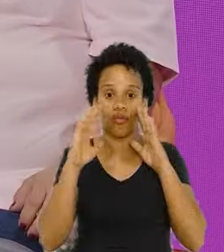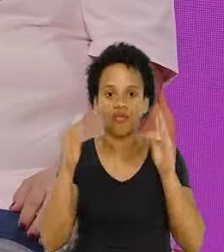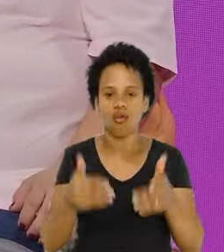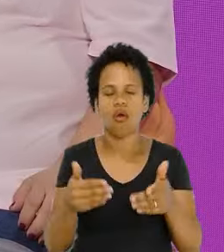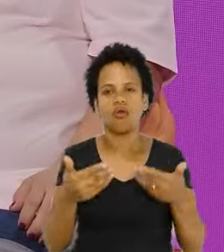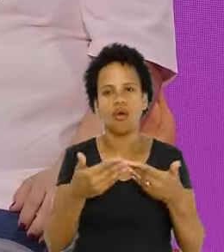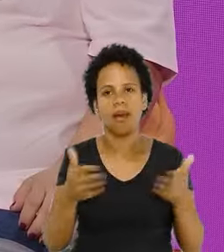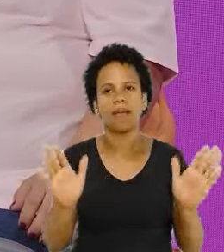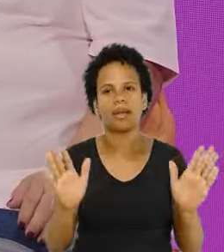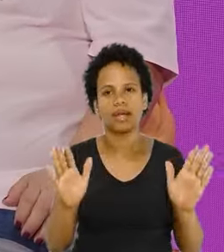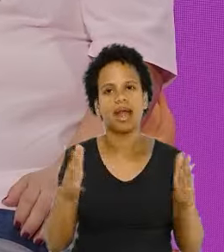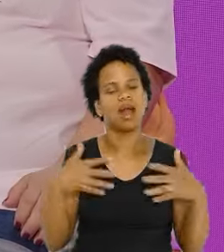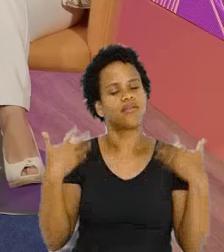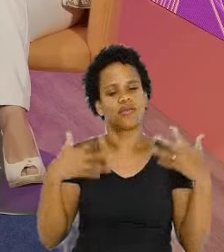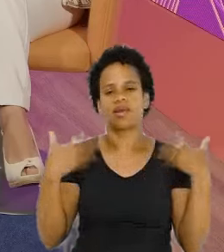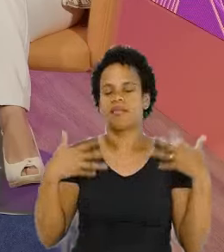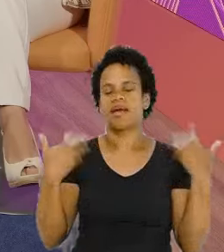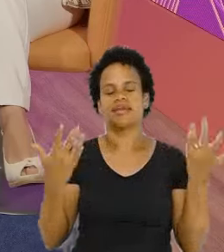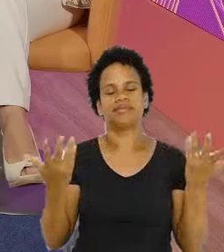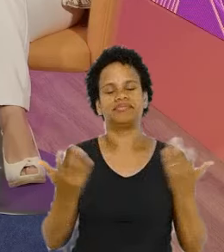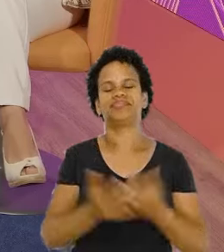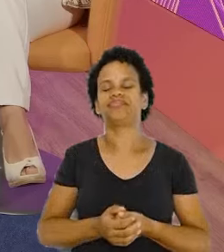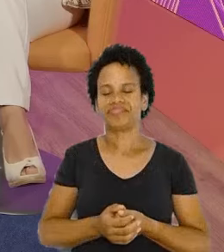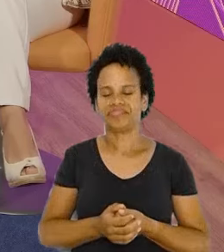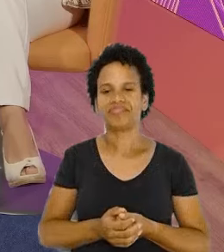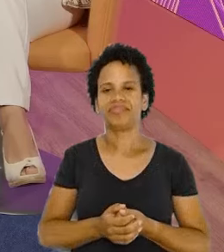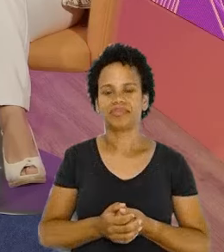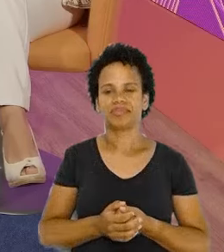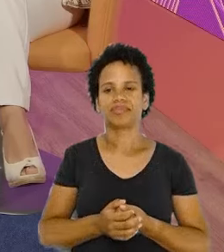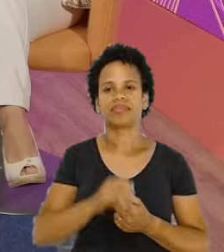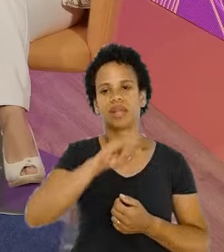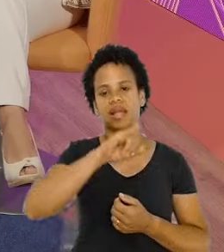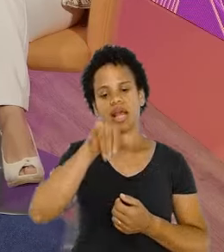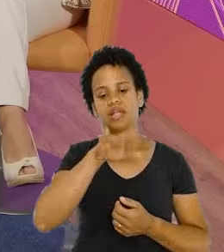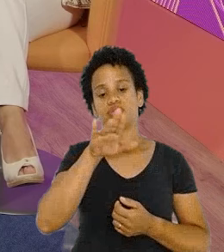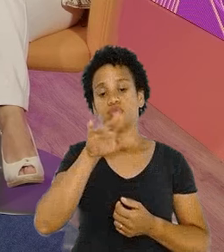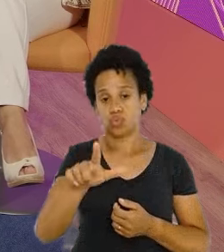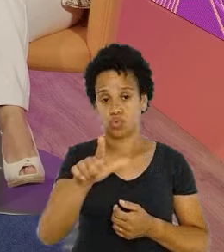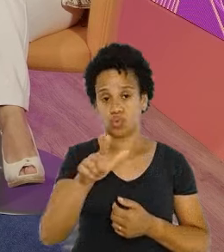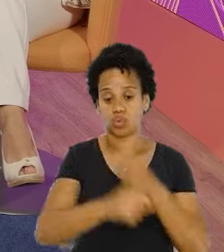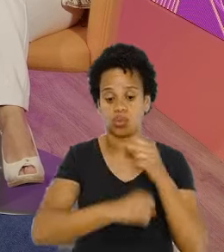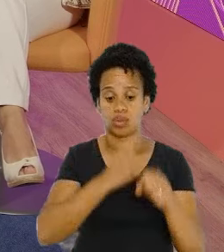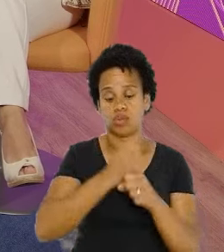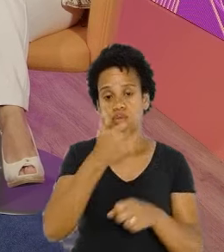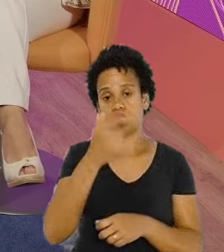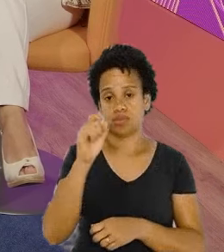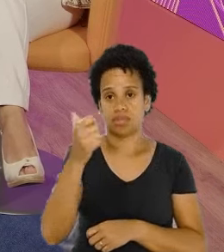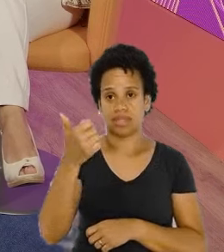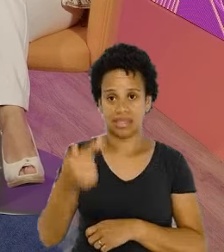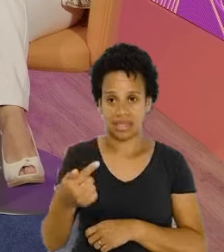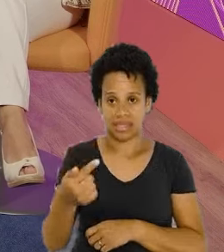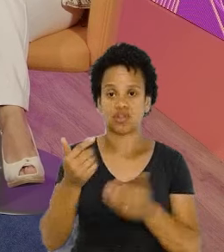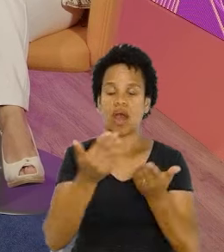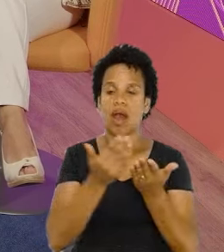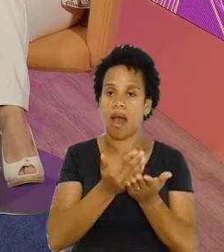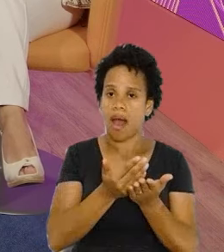aí Se animou toda né Jésica Jésica aí em Julho de 2017 Nós abrimos o belat de café né onde